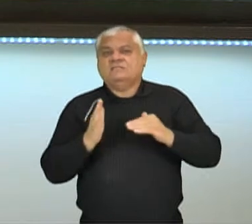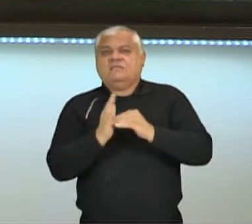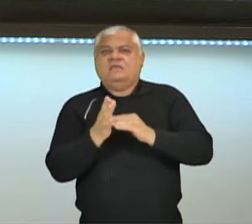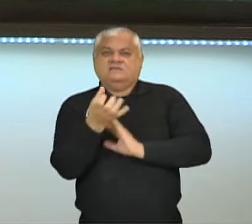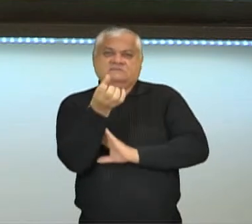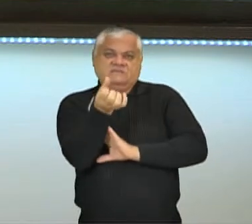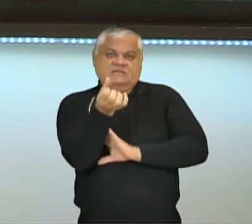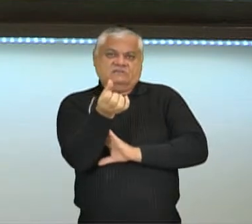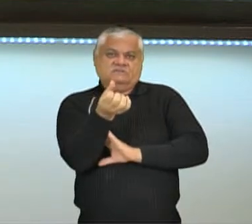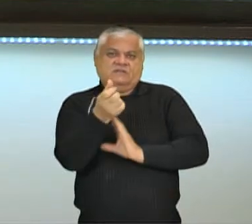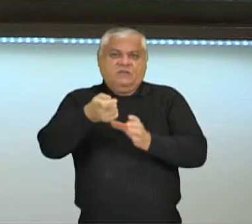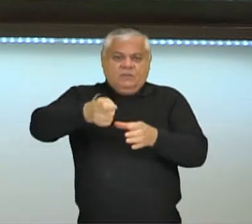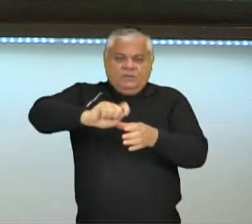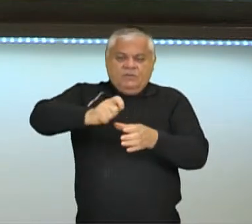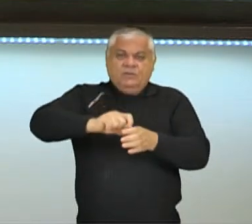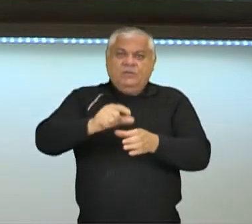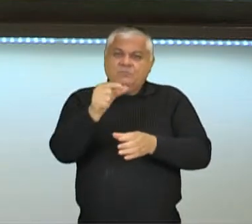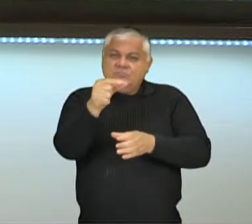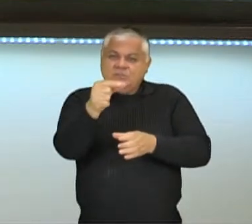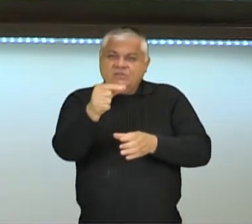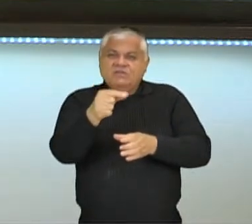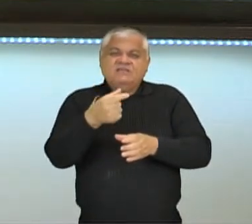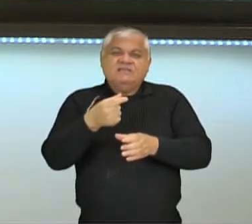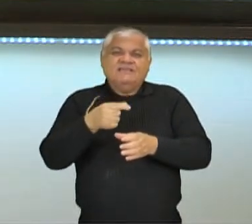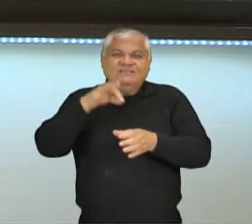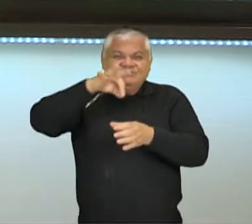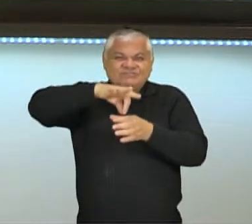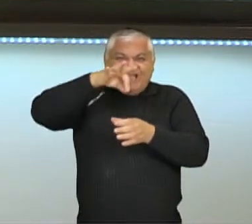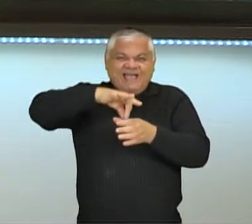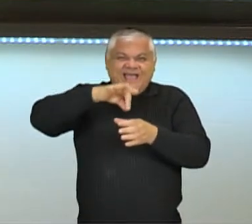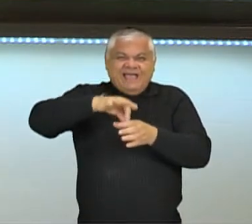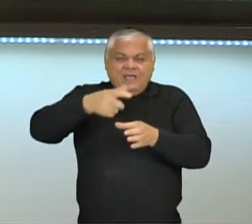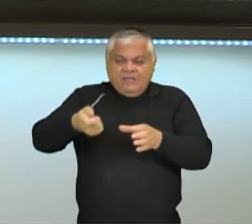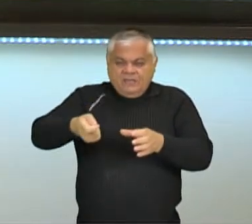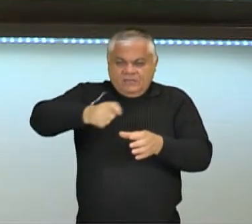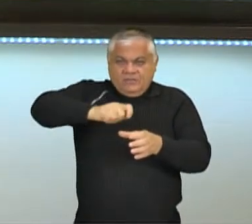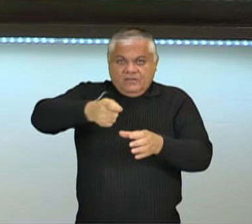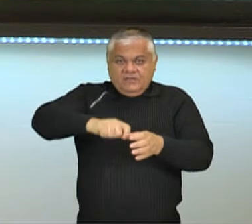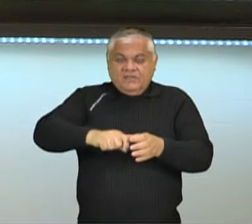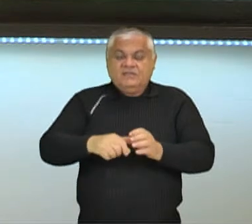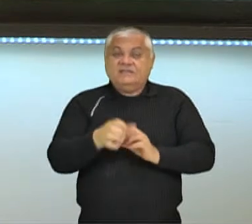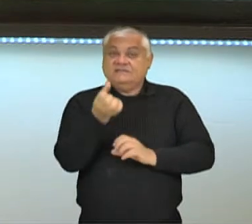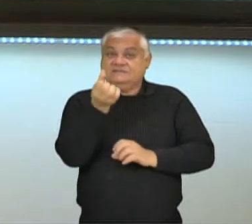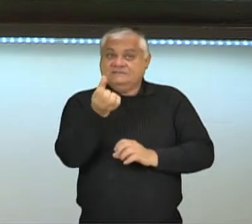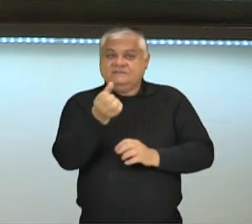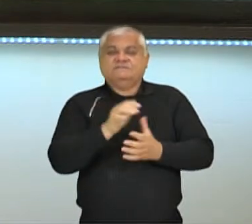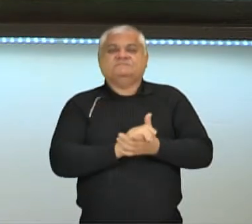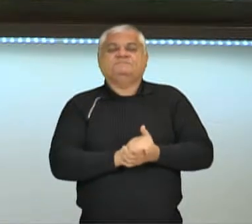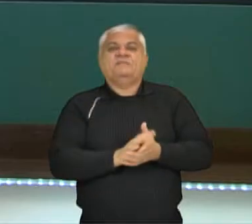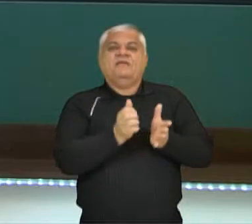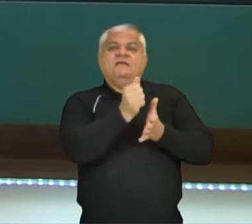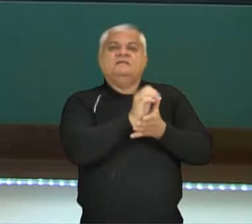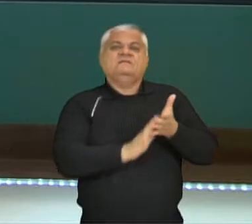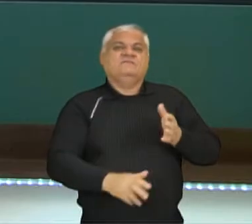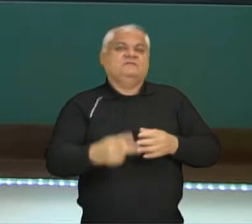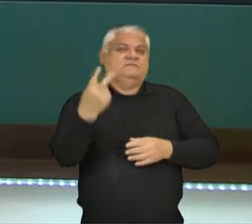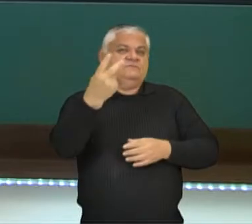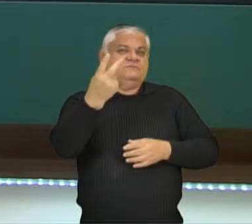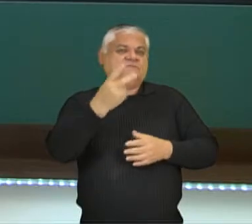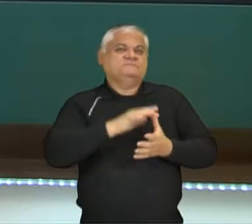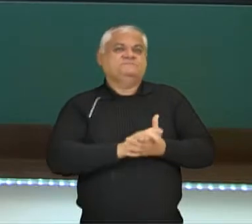6 colheres de chá. Não pode mais que isso, não é considerado excesso. Atividade 2 para